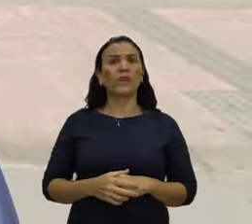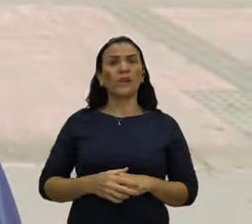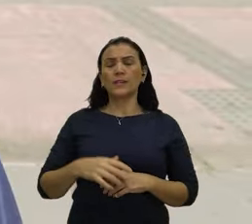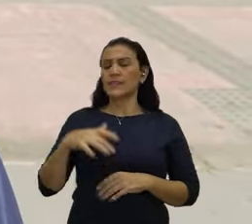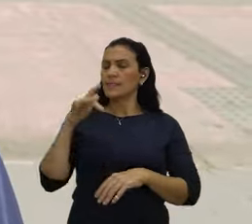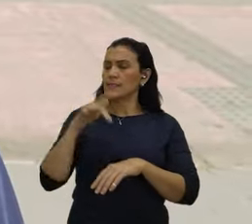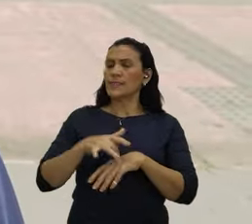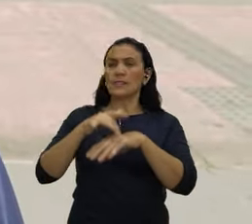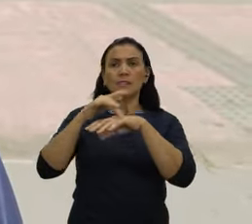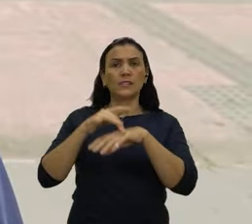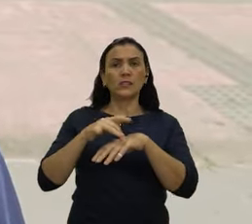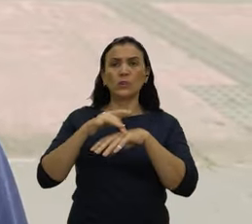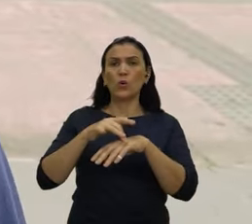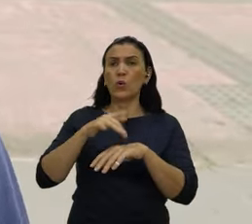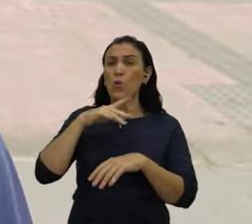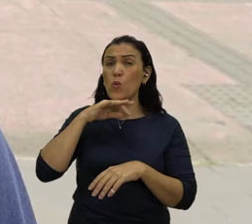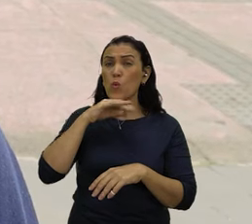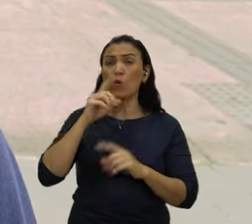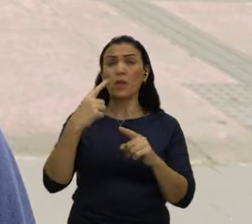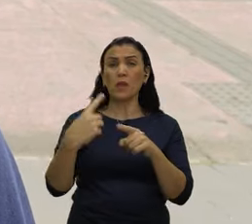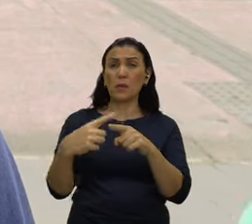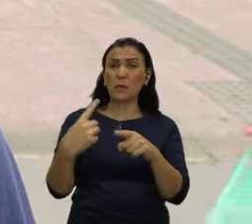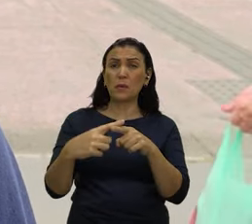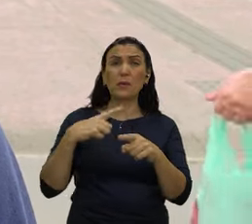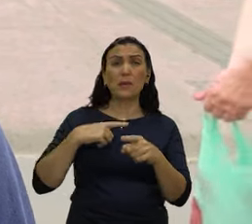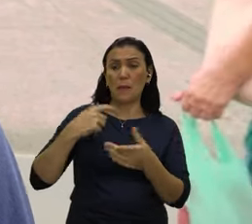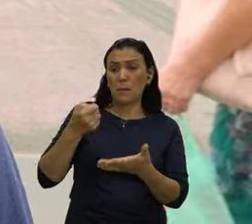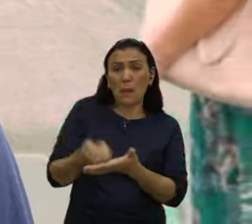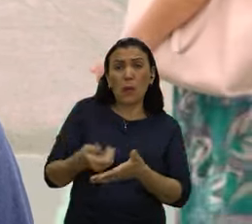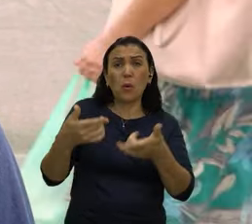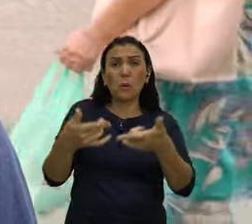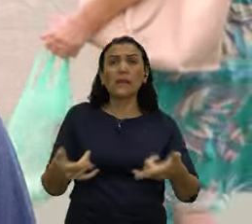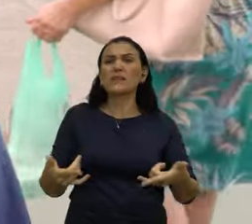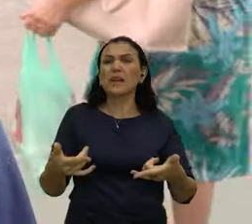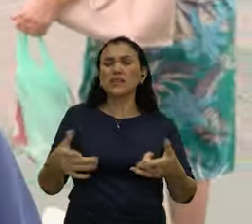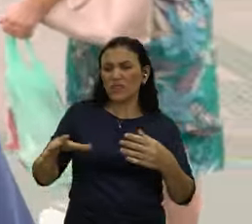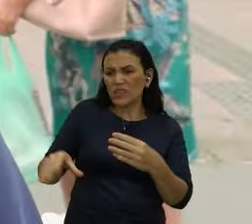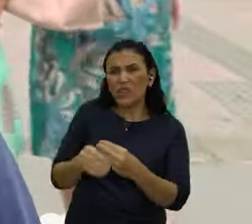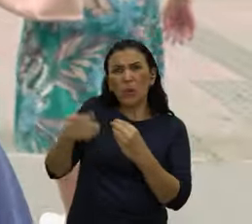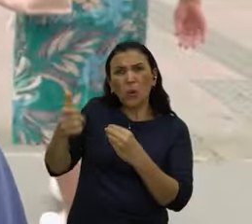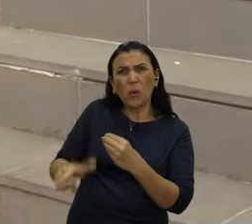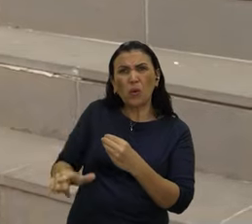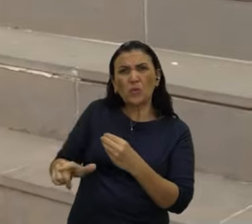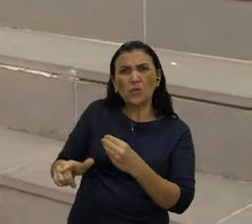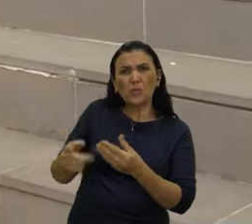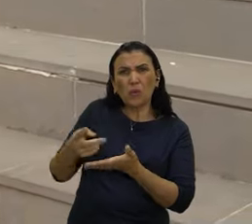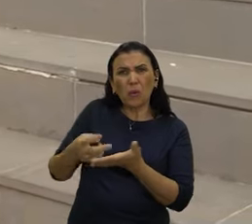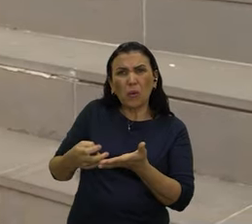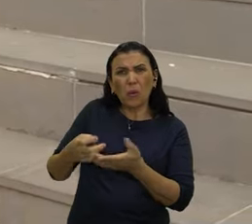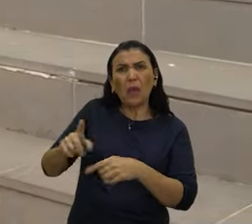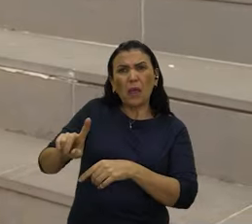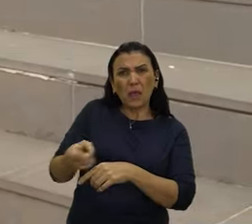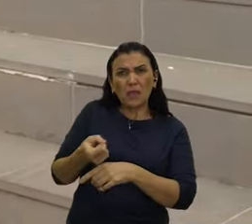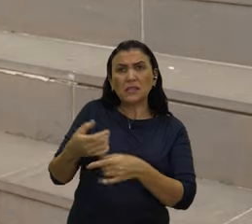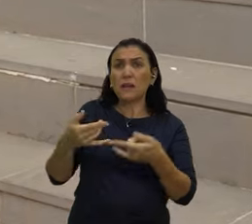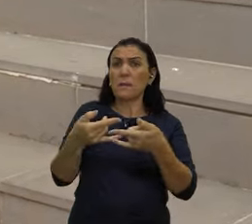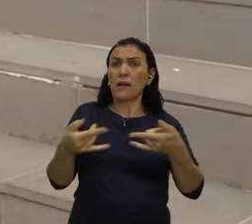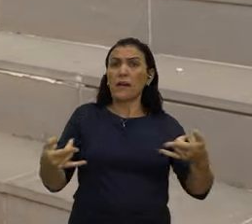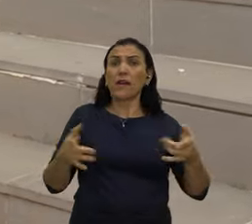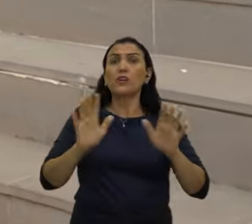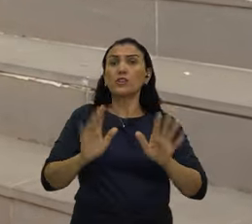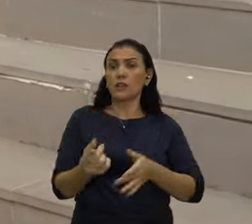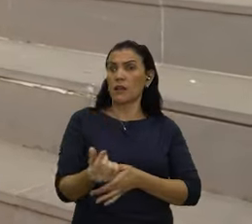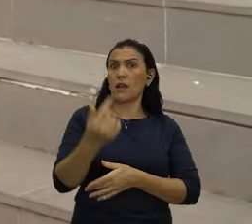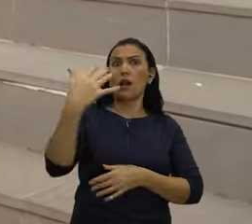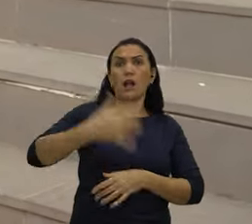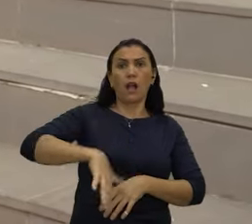um completo absurdo, porque se você já pagou a passagem, não faz sentido ele colocar uma taxa no meio do caminho. Porque você já está pagando pela passagem, né? Que eu